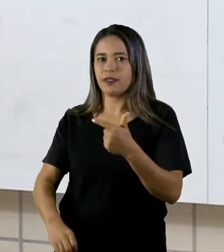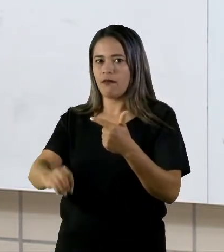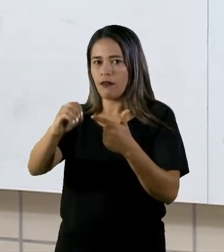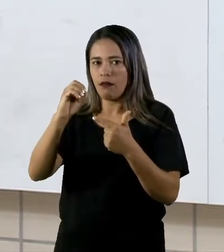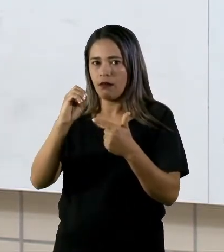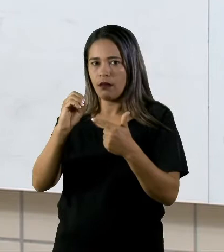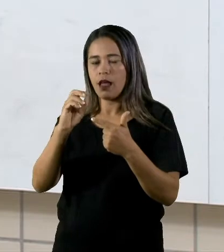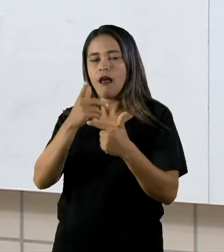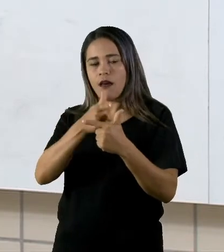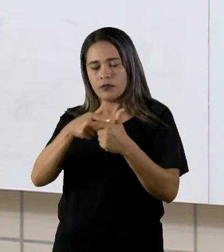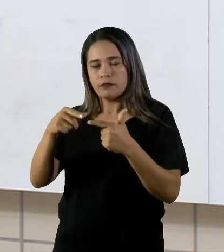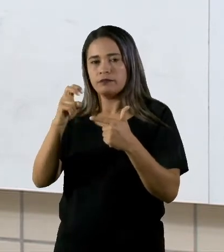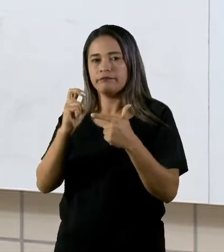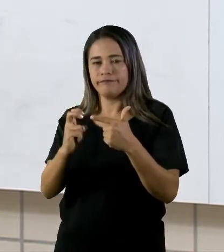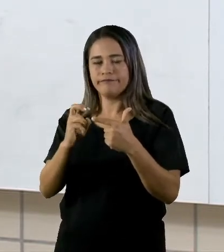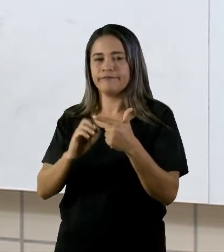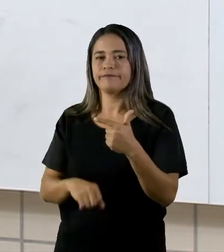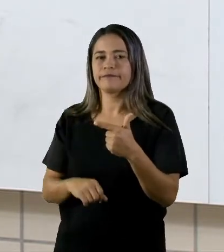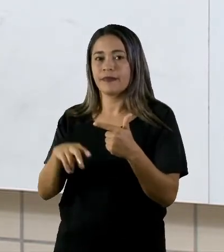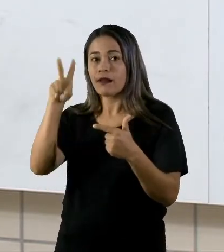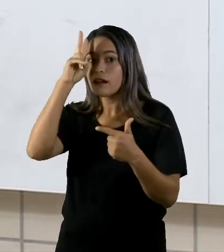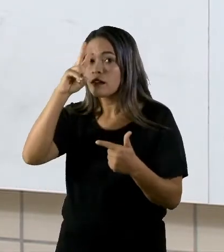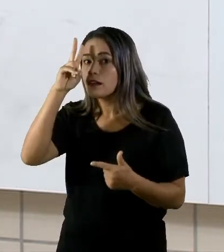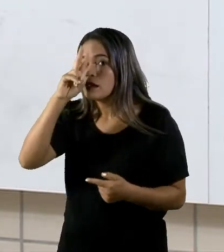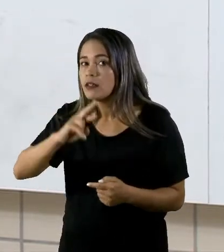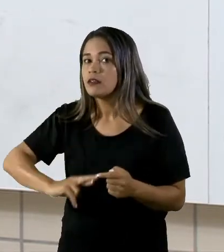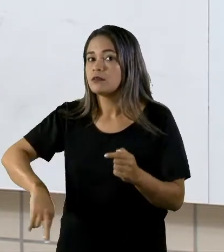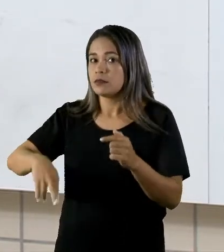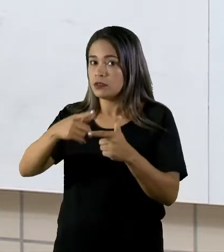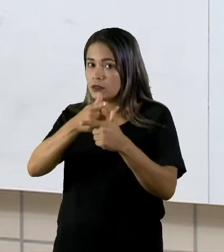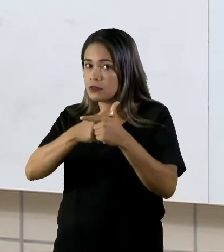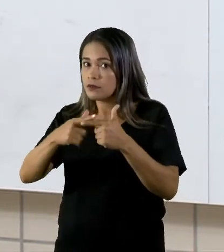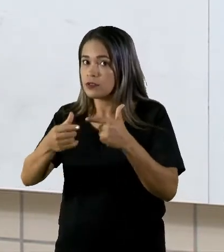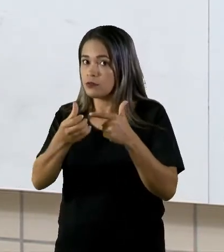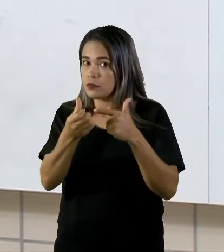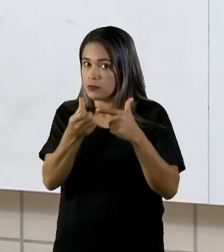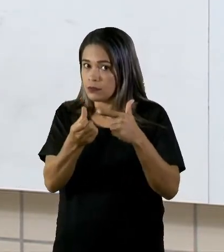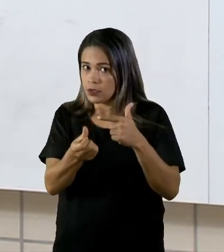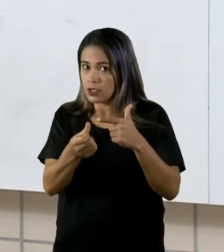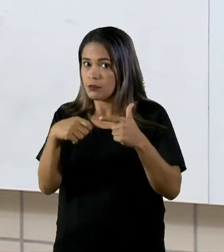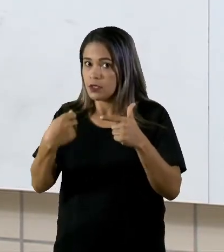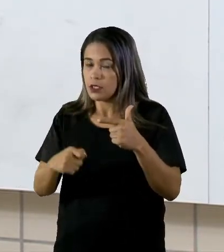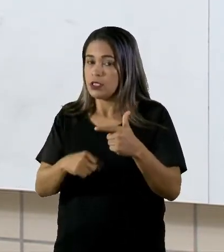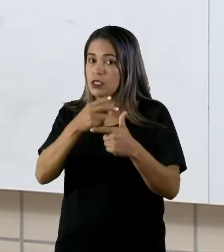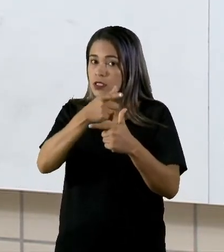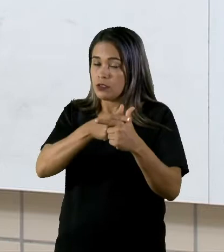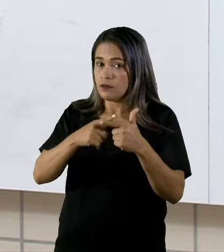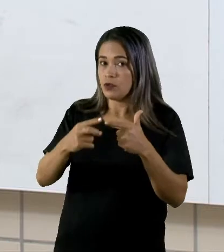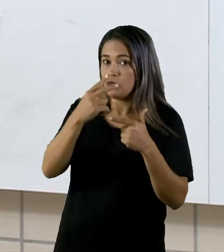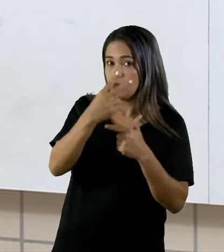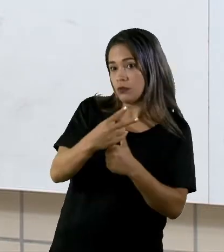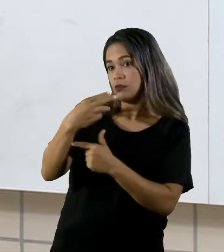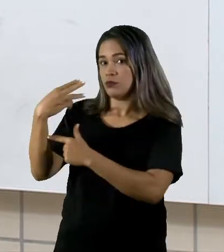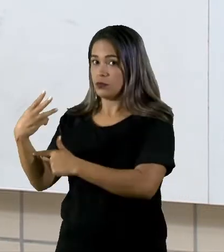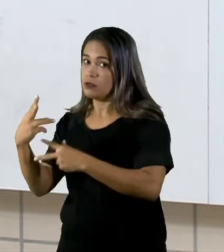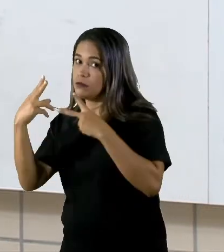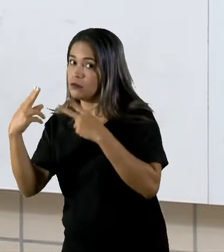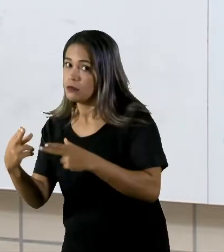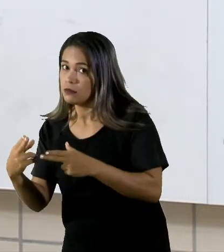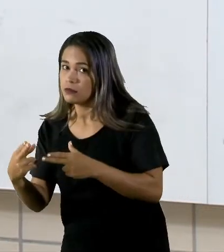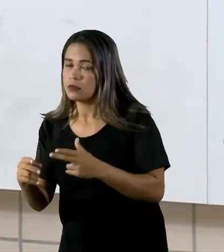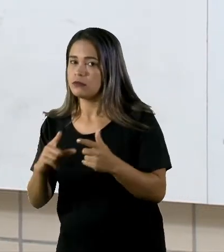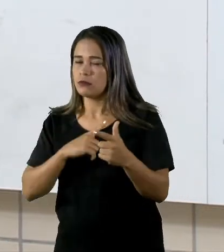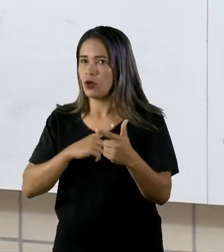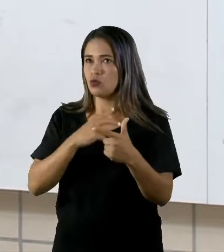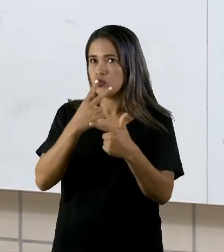por 5. Lembra, para ser divisível por 6, tem que ser por 2 e por 3 ao mesmo tempo. Só tem o